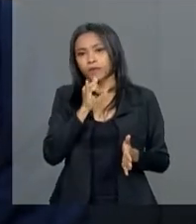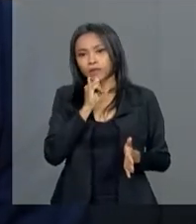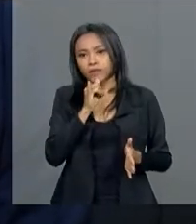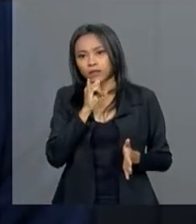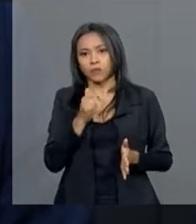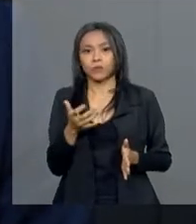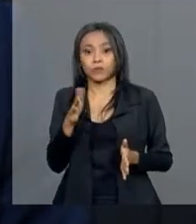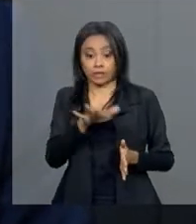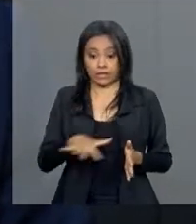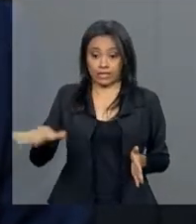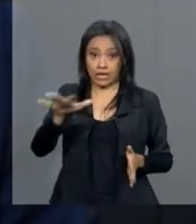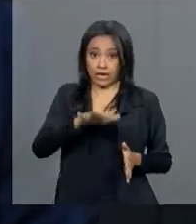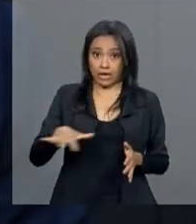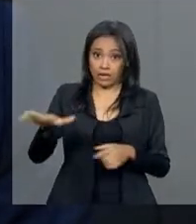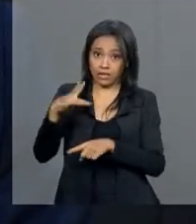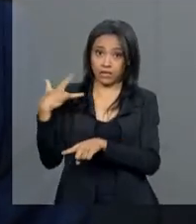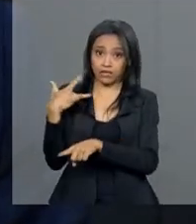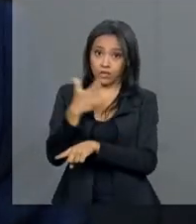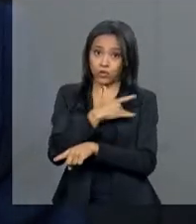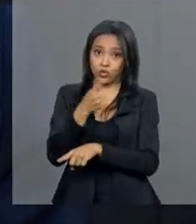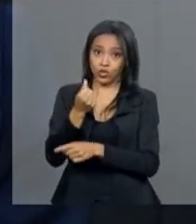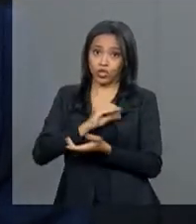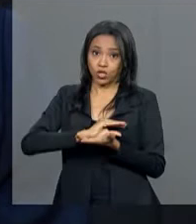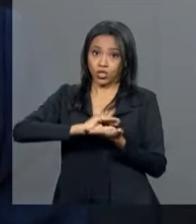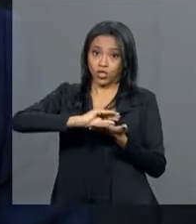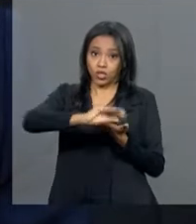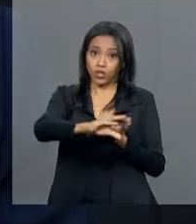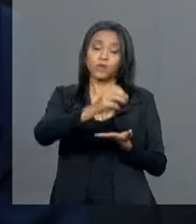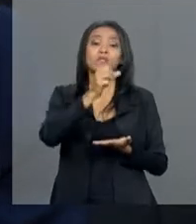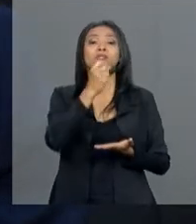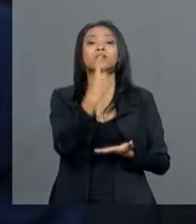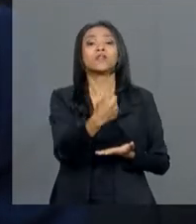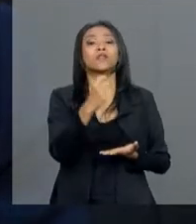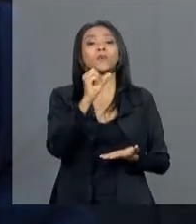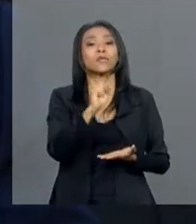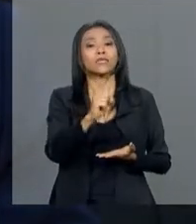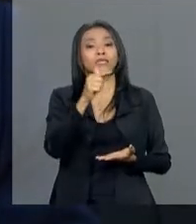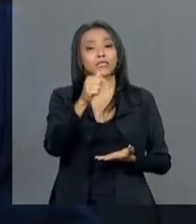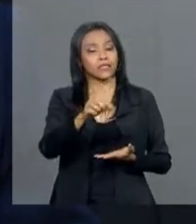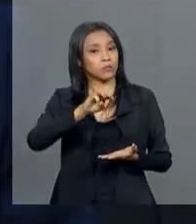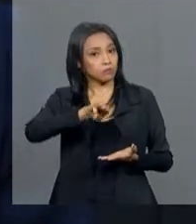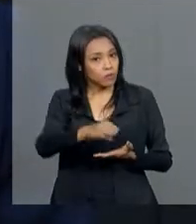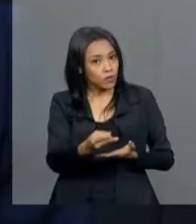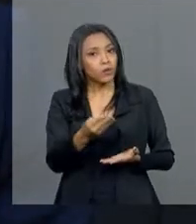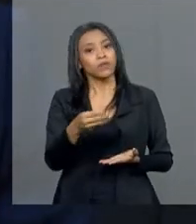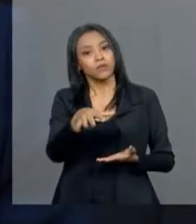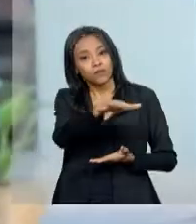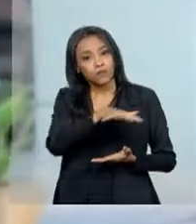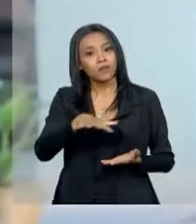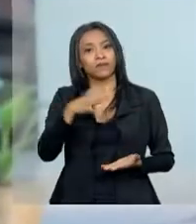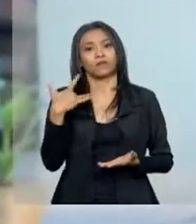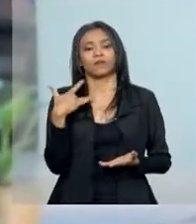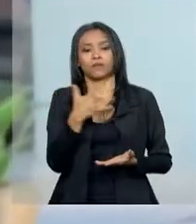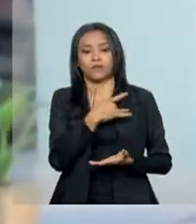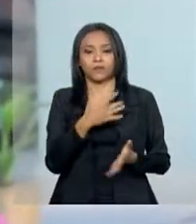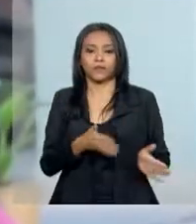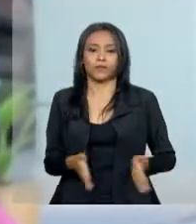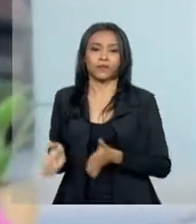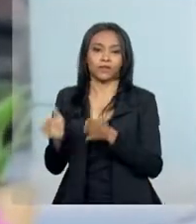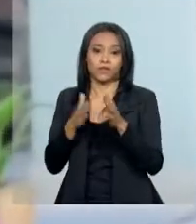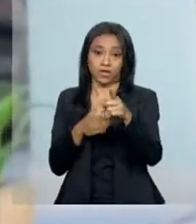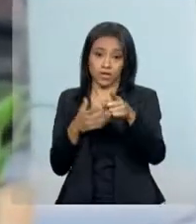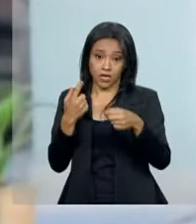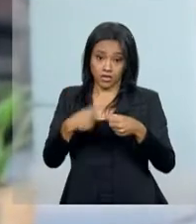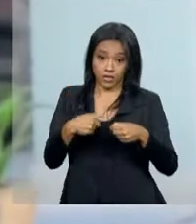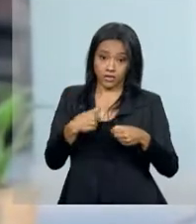no caso da saúde, por exemplo, foram repassados 187 milhões apenas na área da saúde. O acolhimento em